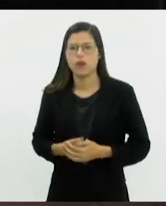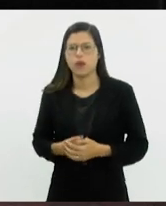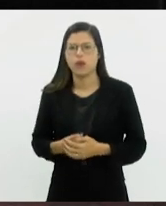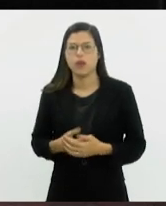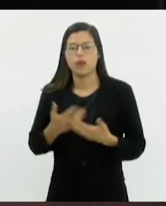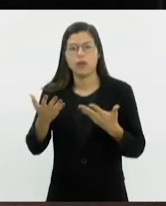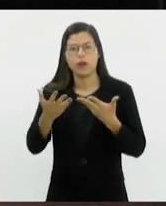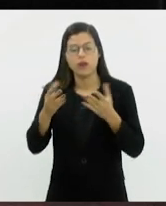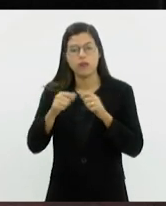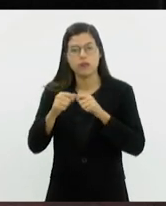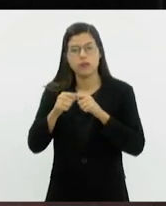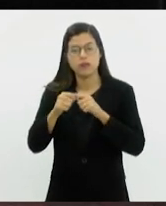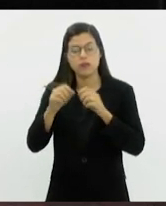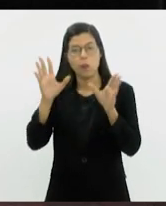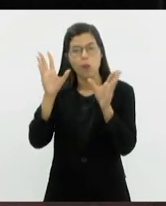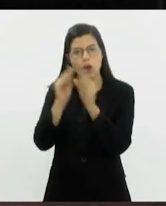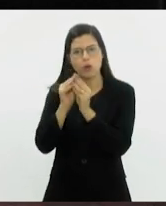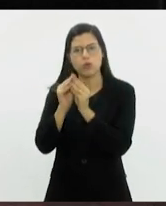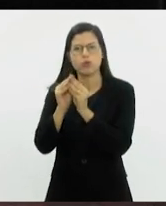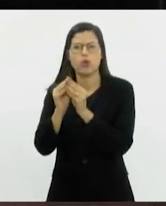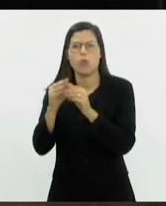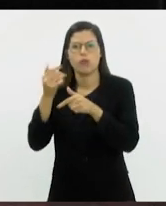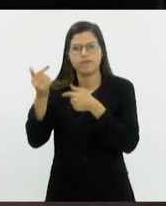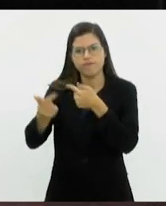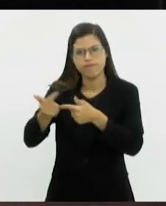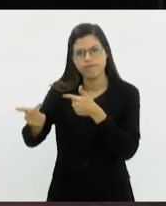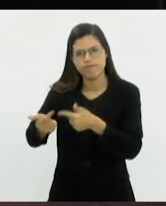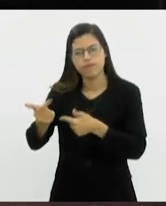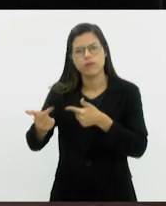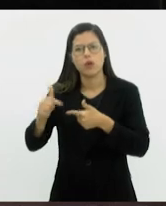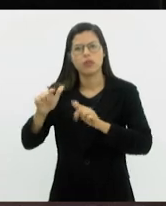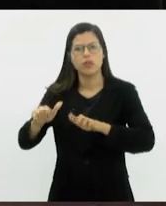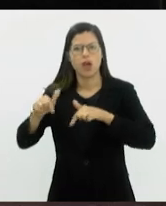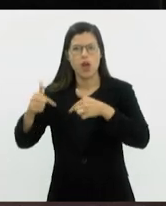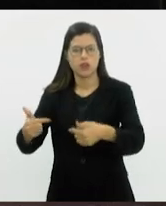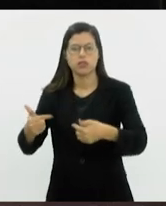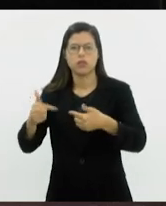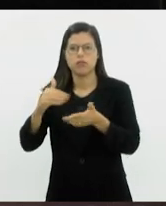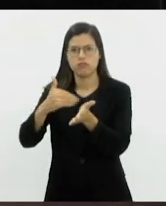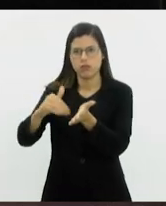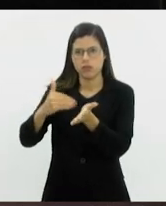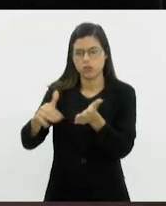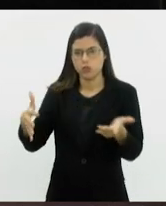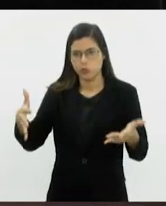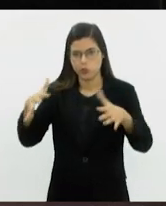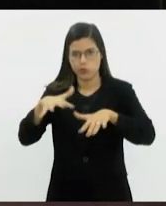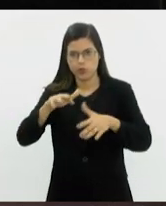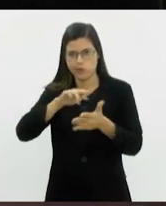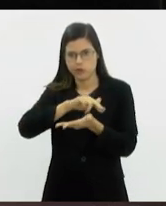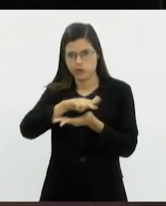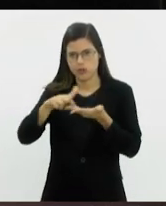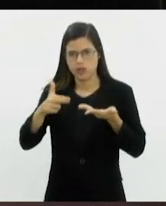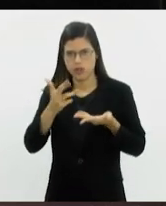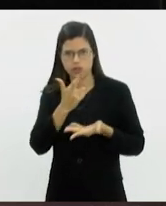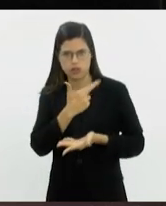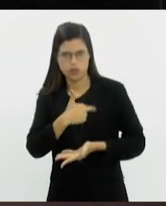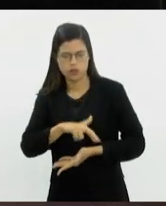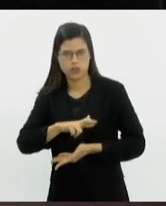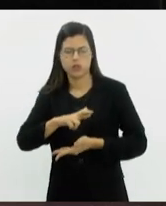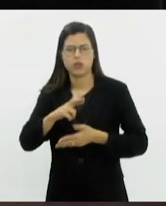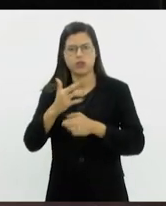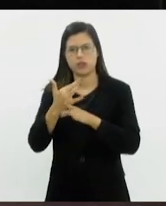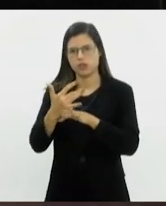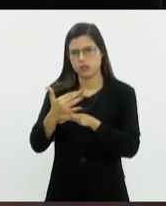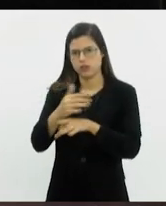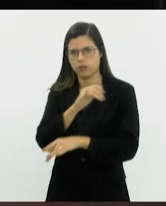resumo de toda a nossa atuação à frente da Secretaria de Inclusão e Diversidade Religiosa do município do